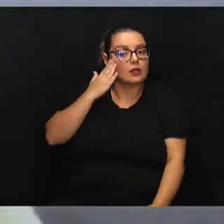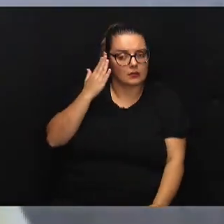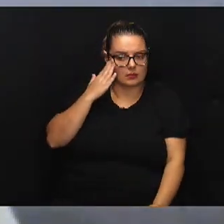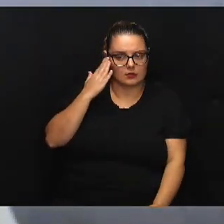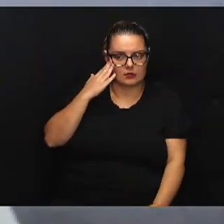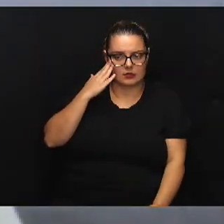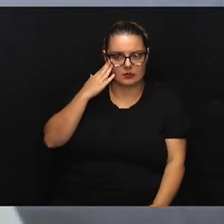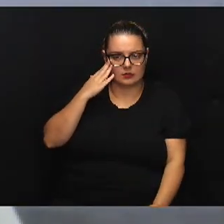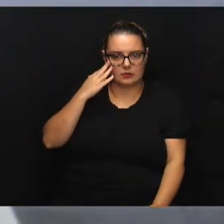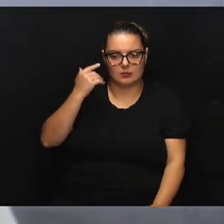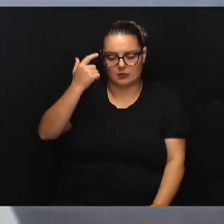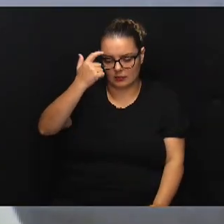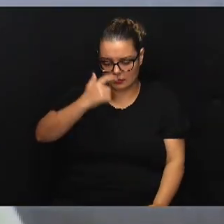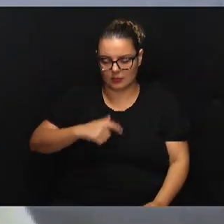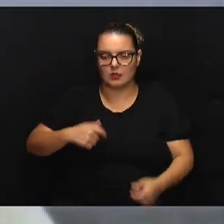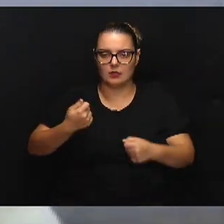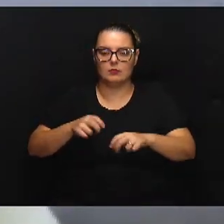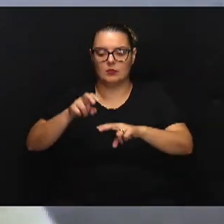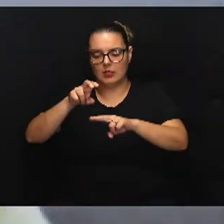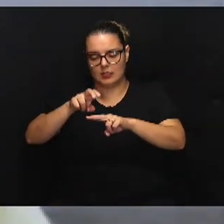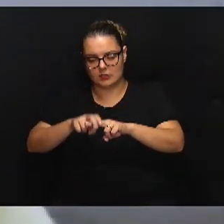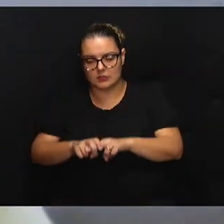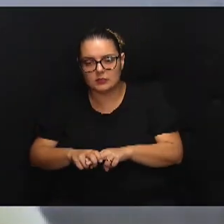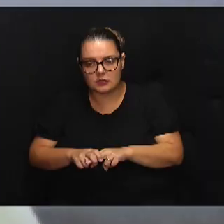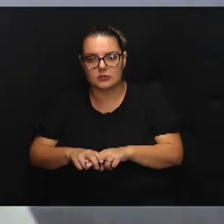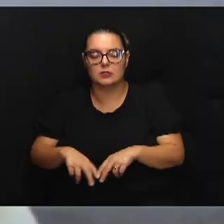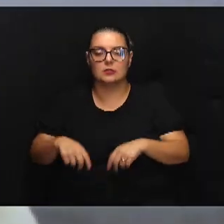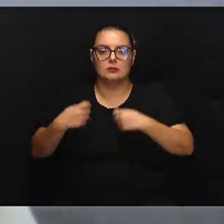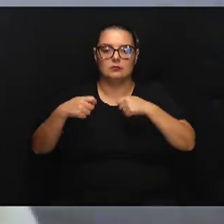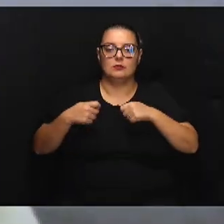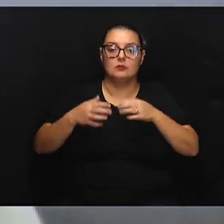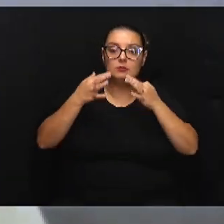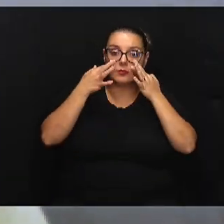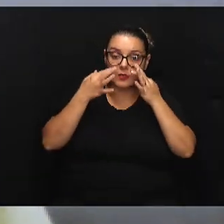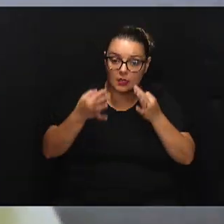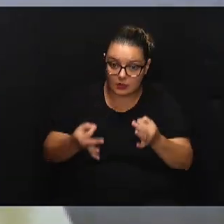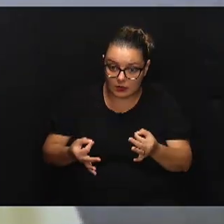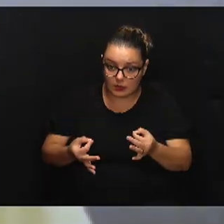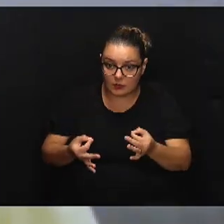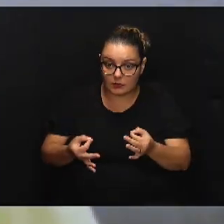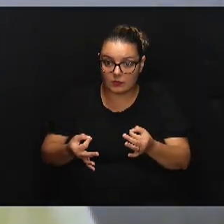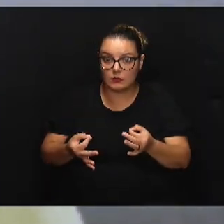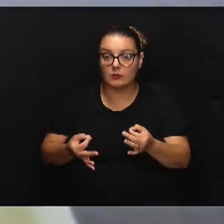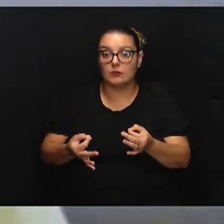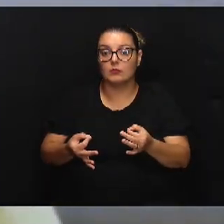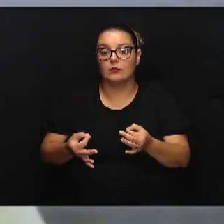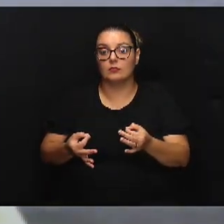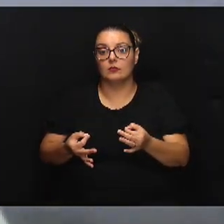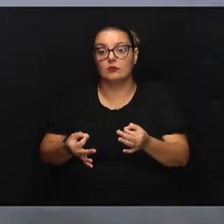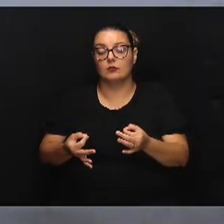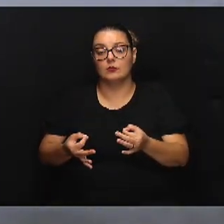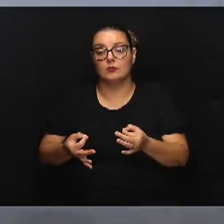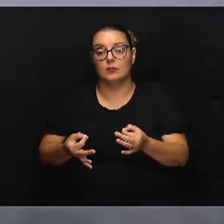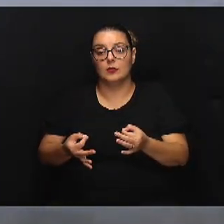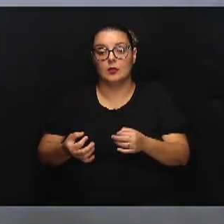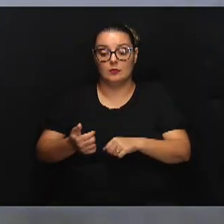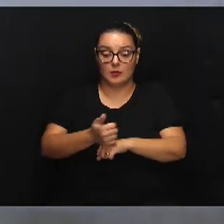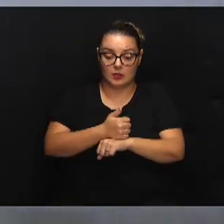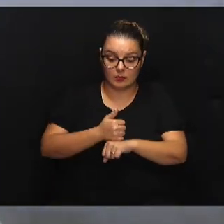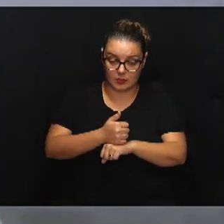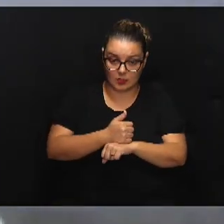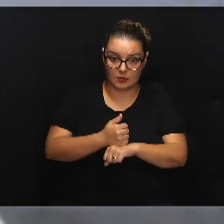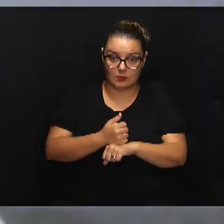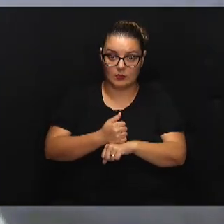que ela precisa sentar ali, ela precisa prestar atenção para que o profissional que